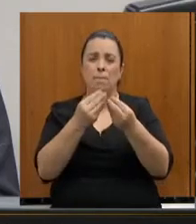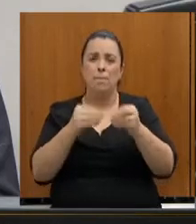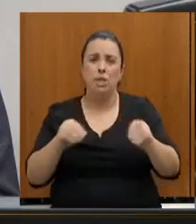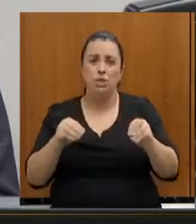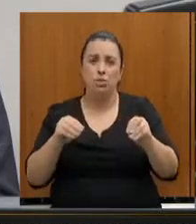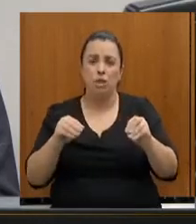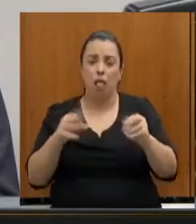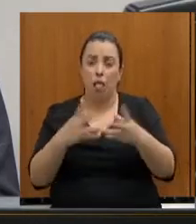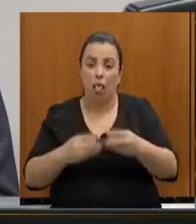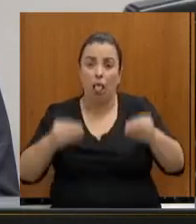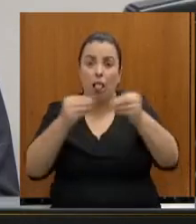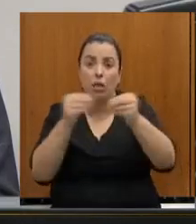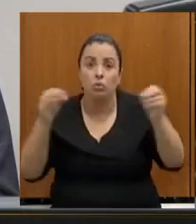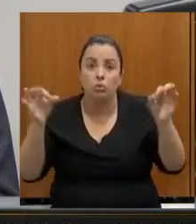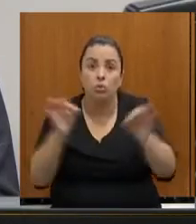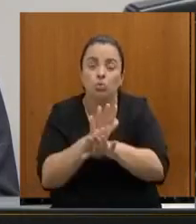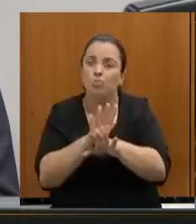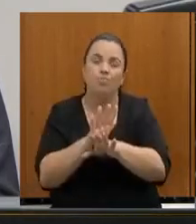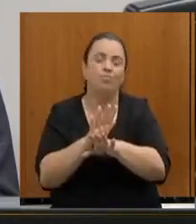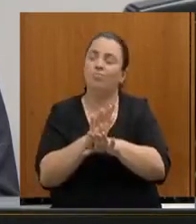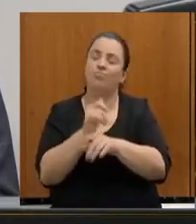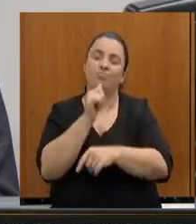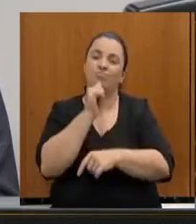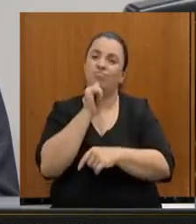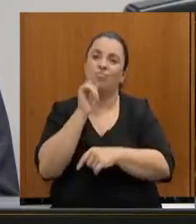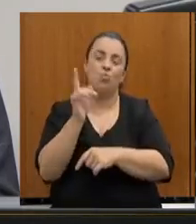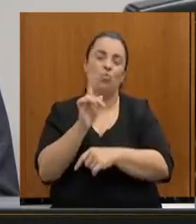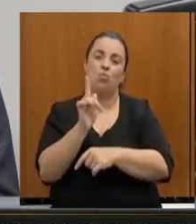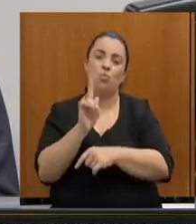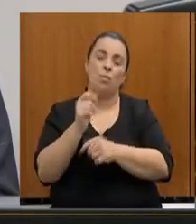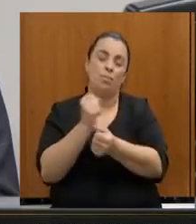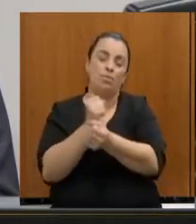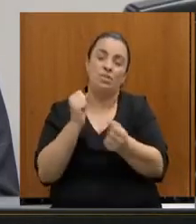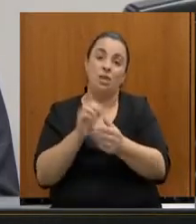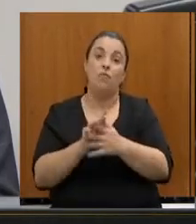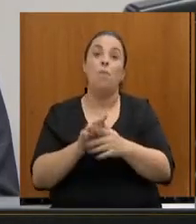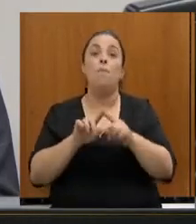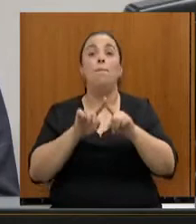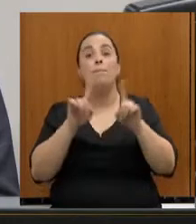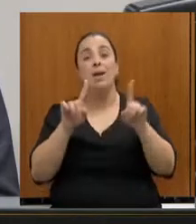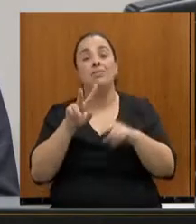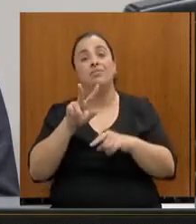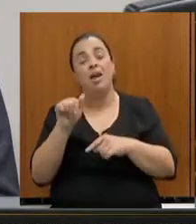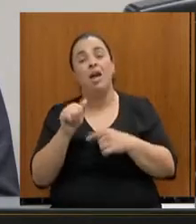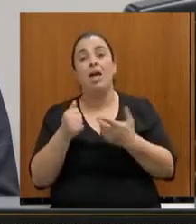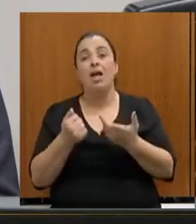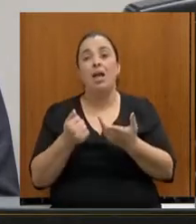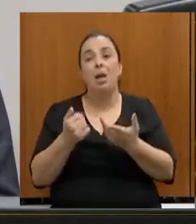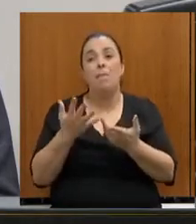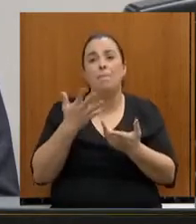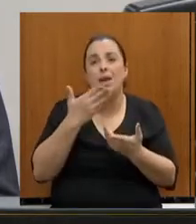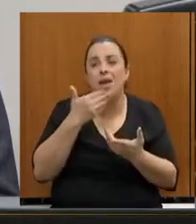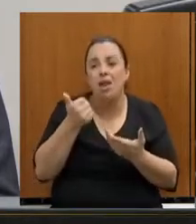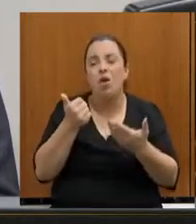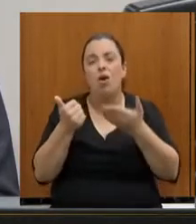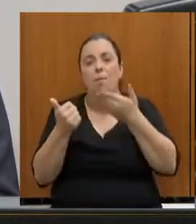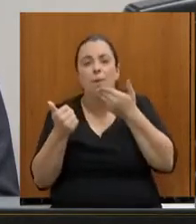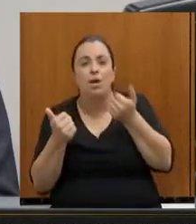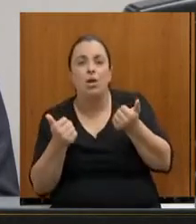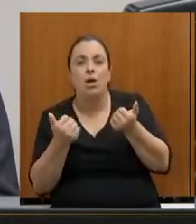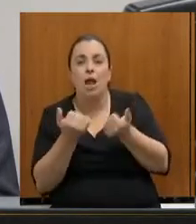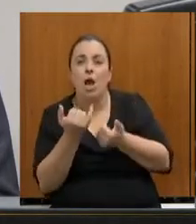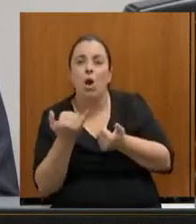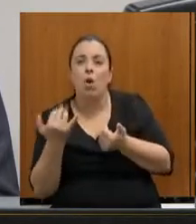dando não tem preço é mas vai ser utilizado aí para algumas melhorias é e